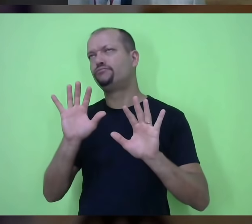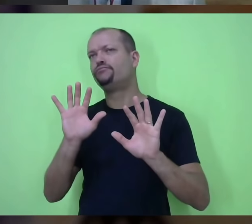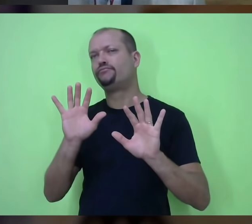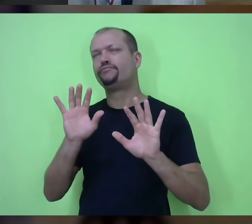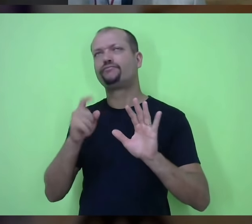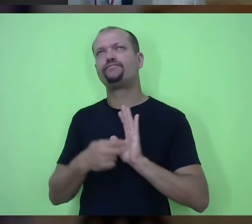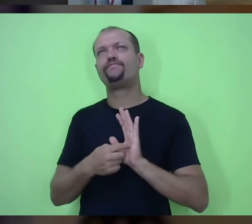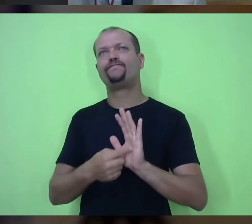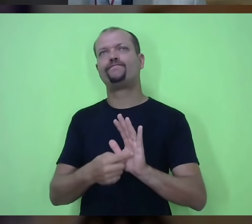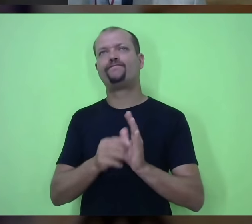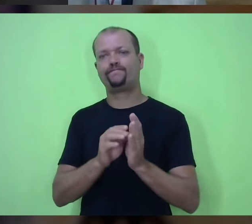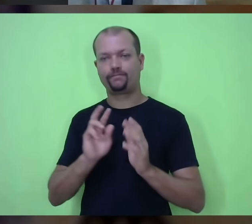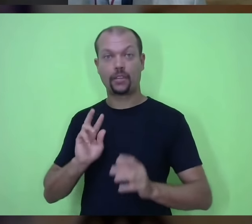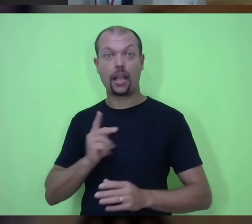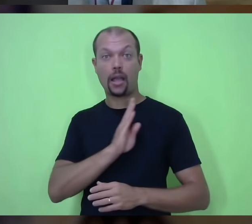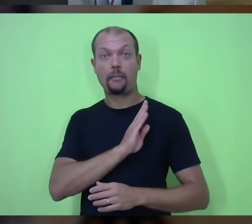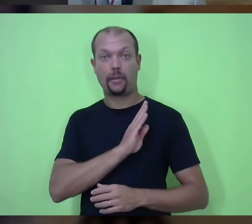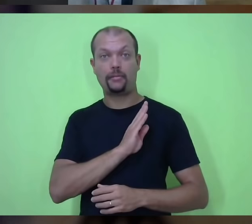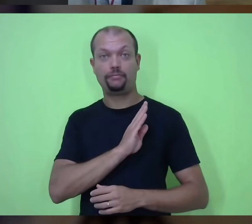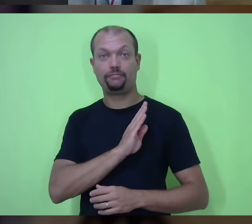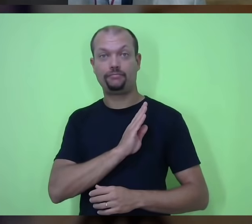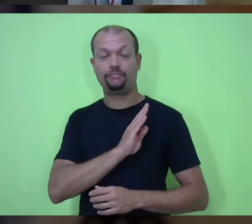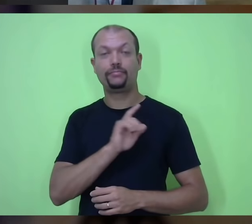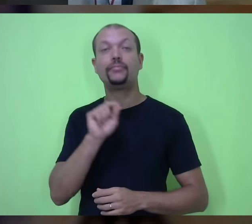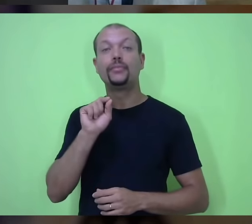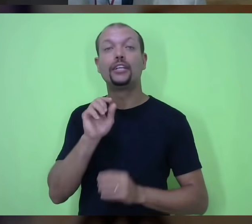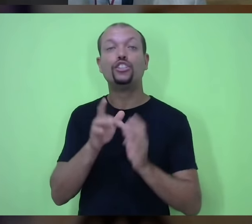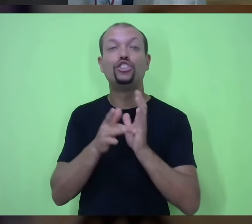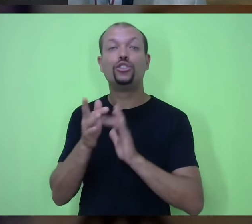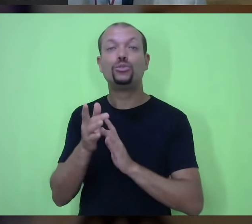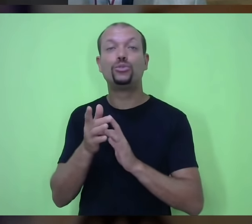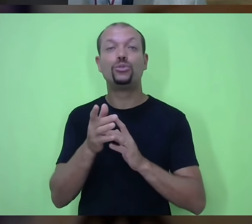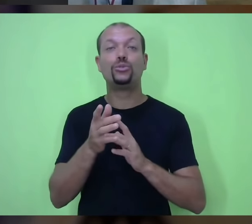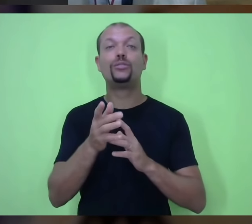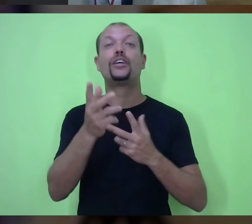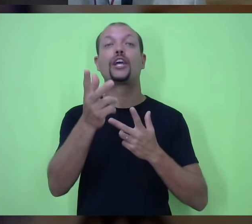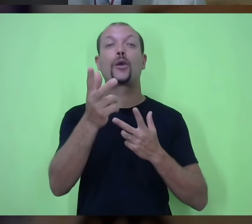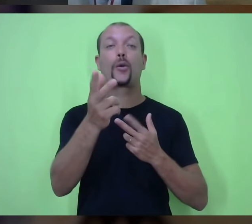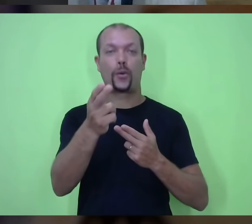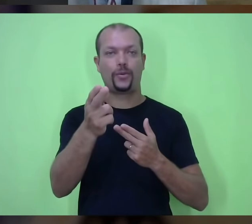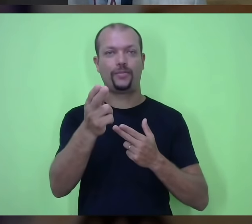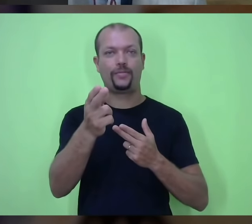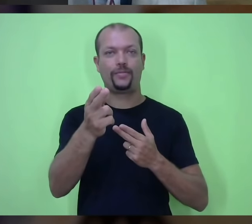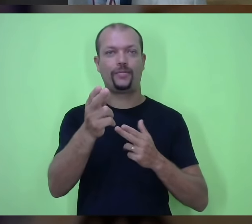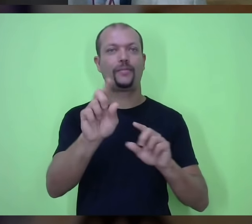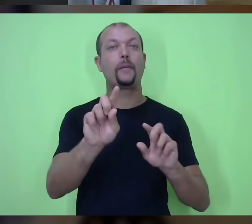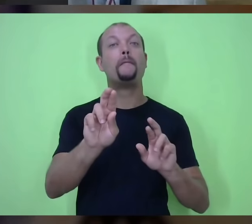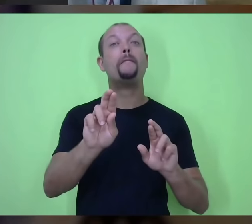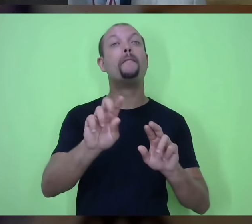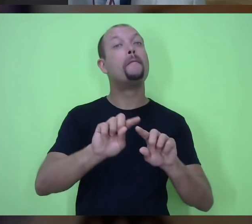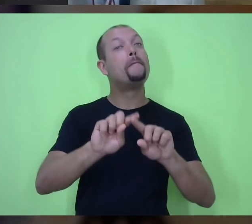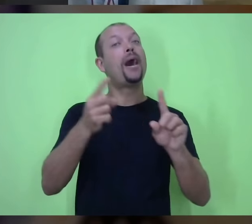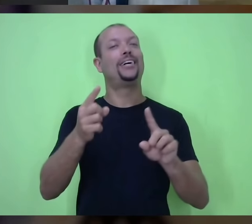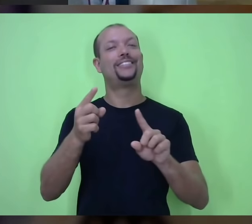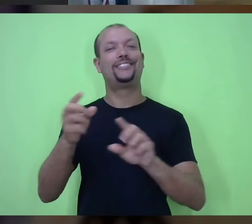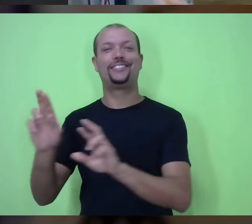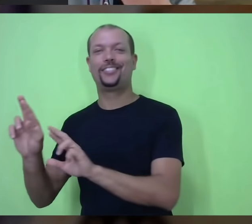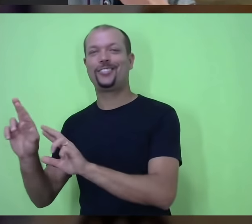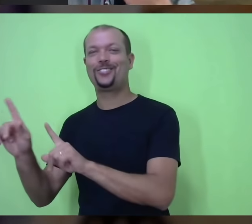é apresentada no livro de Hebreus, é que Cristo é como nós, só que diferente de nós.